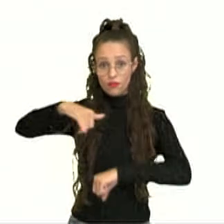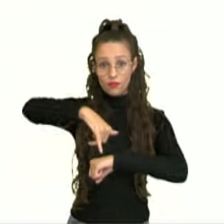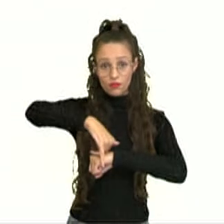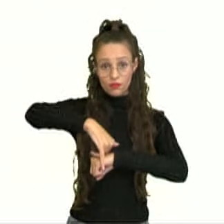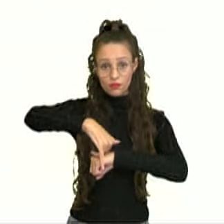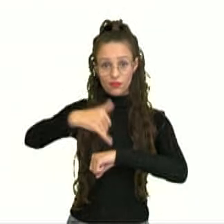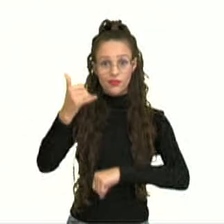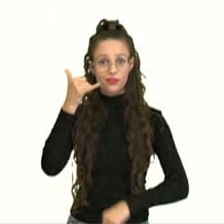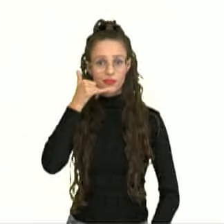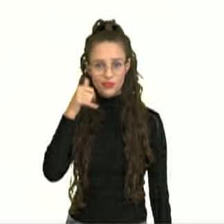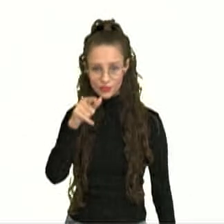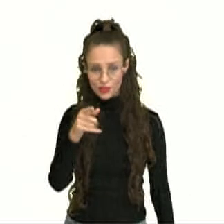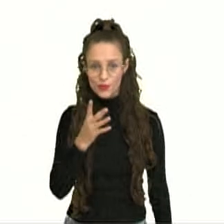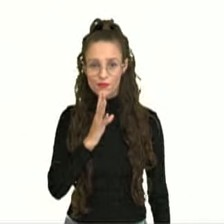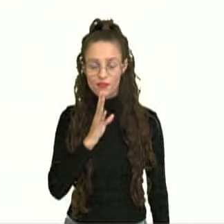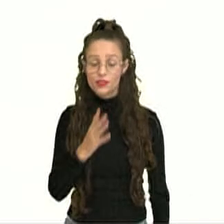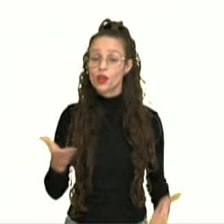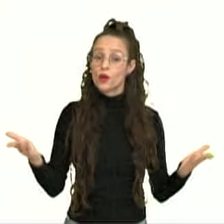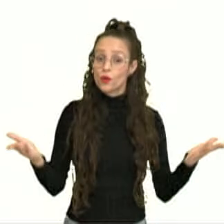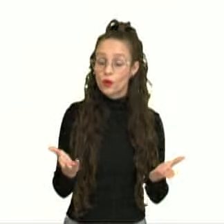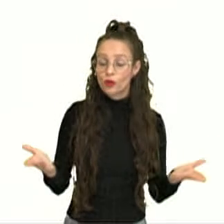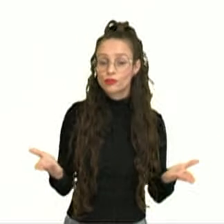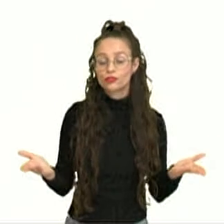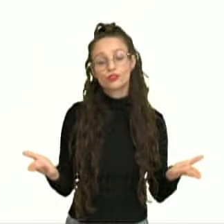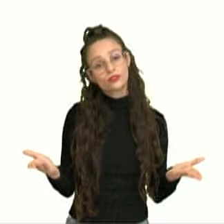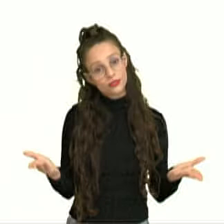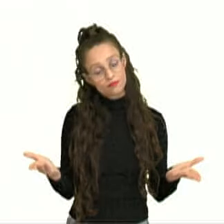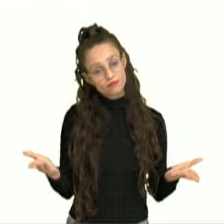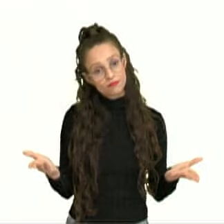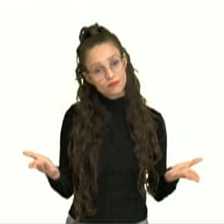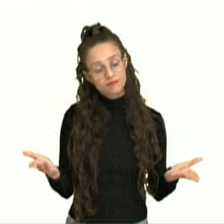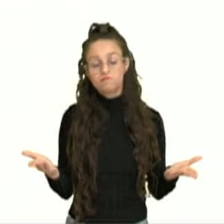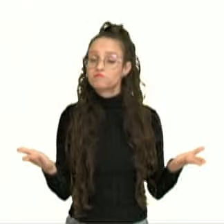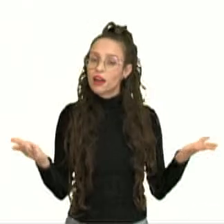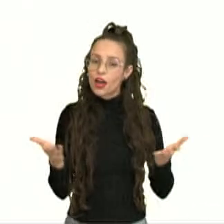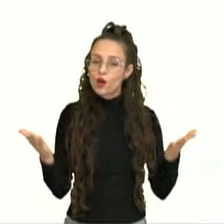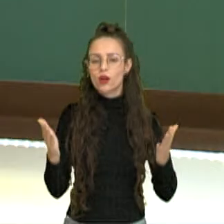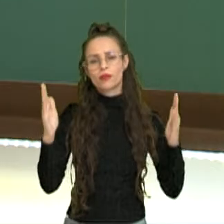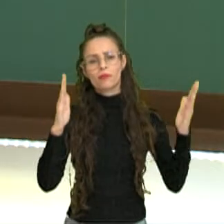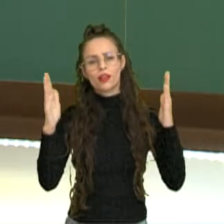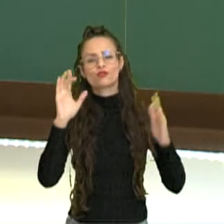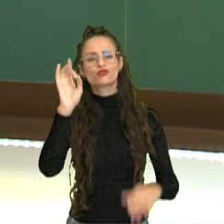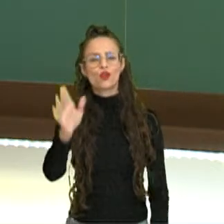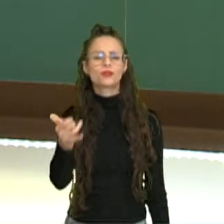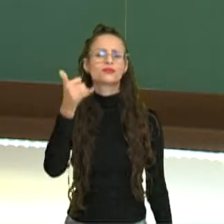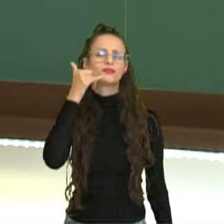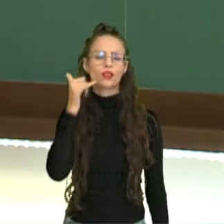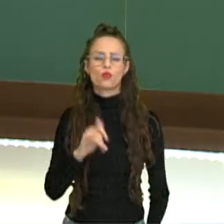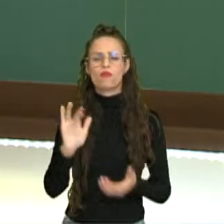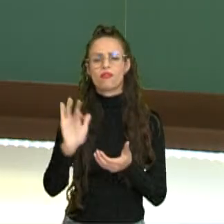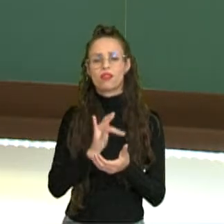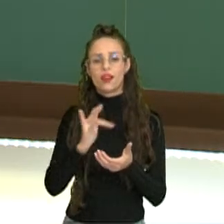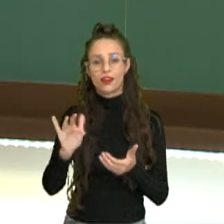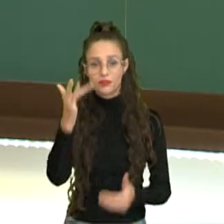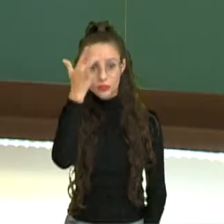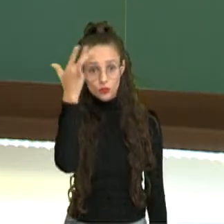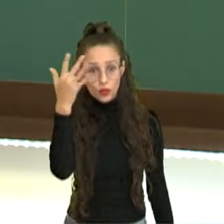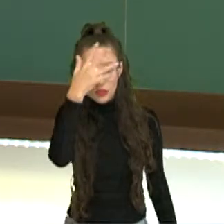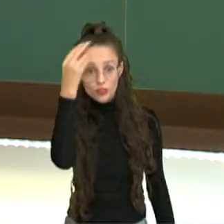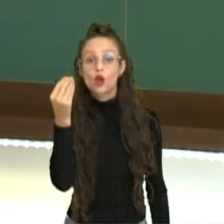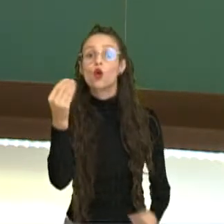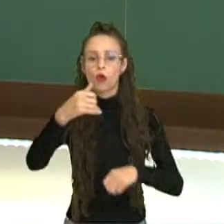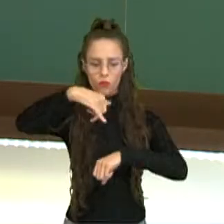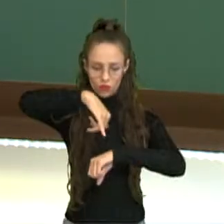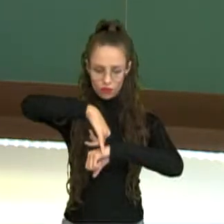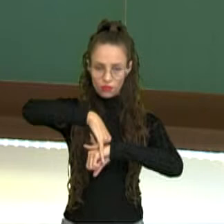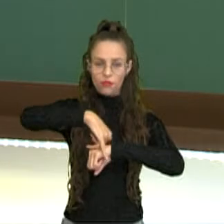de telefone fixo. Hoje nós estamos numa vibe só de telefone celular, né? Muita gente esquece como era o